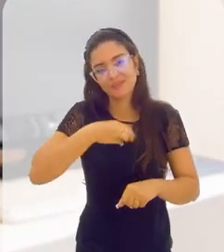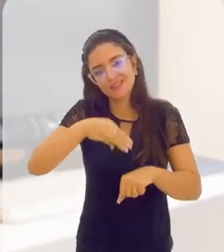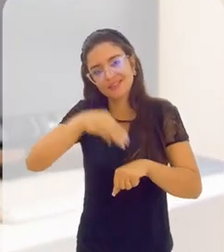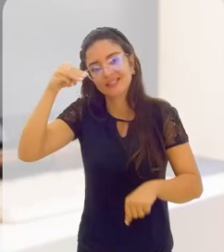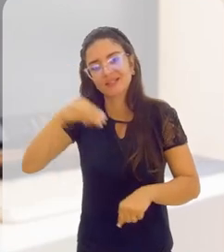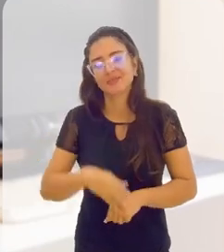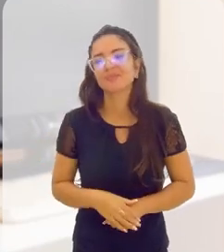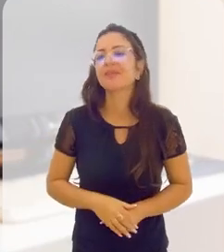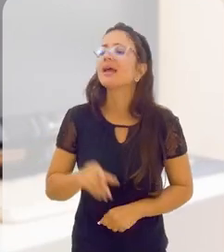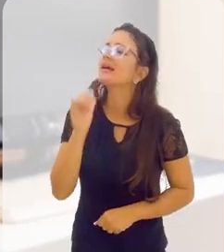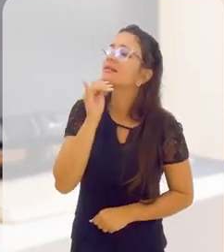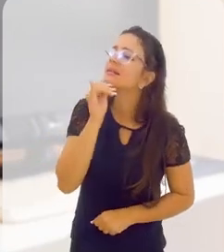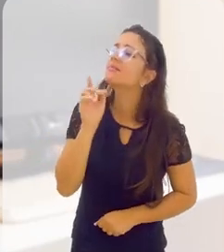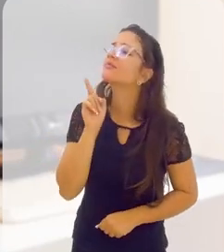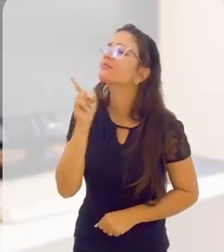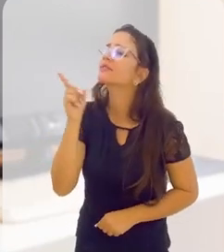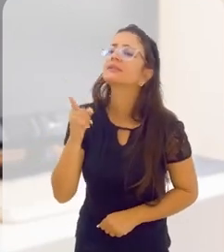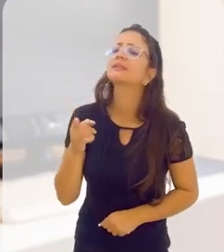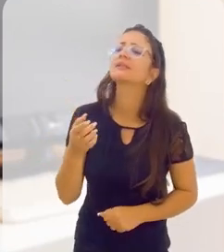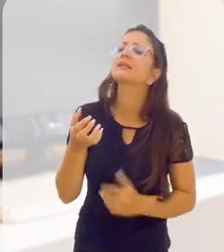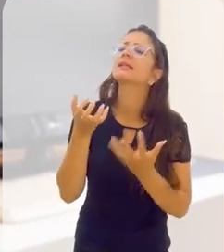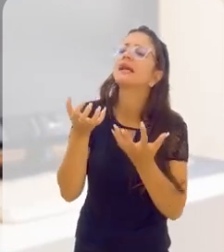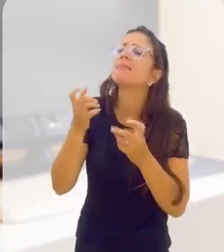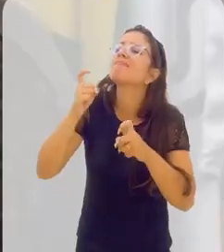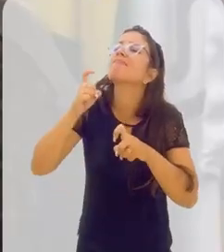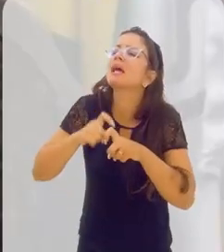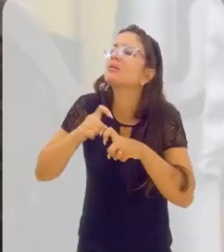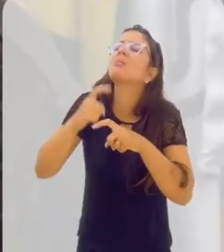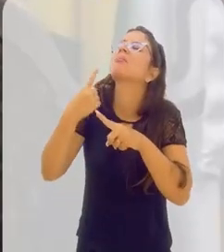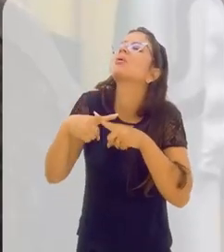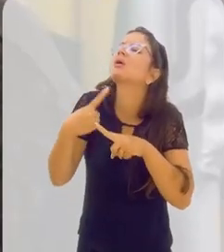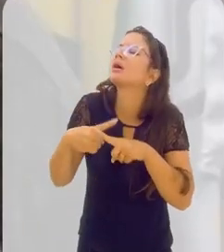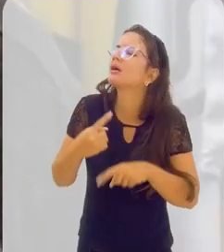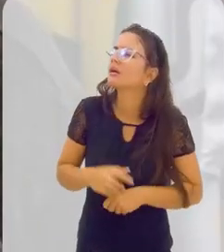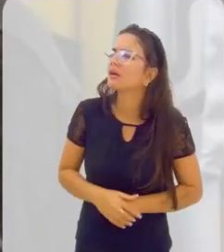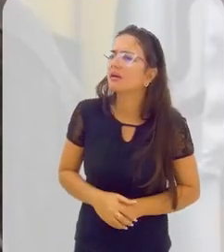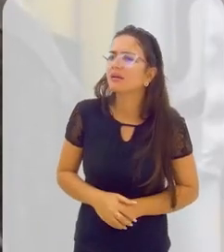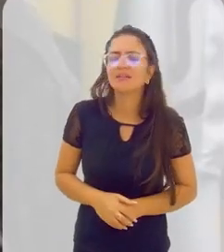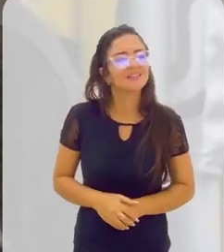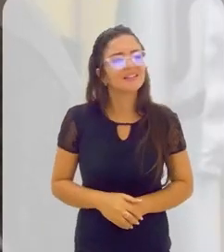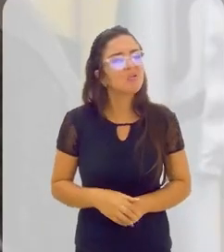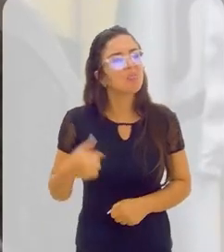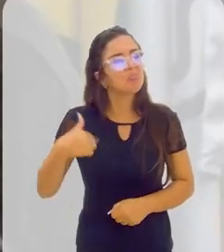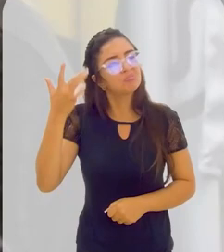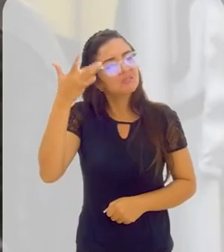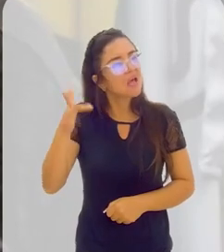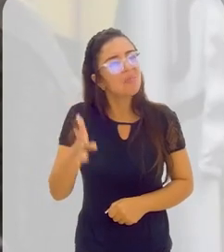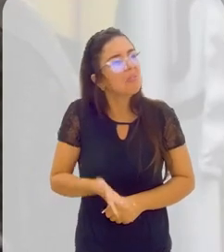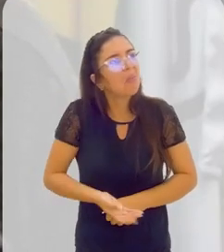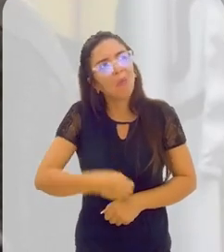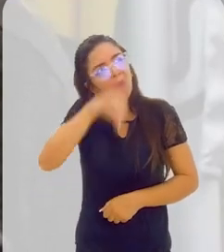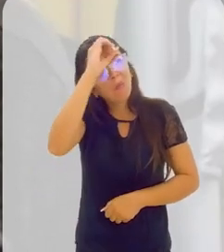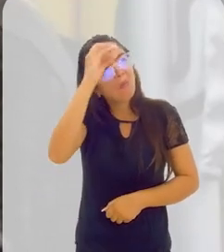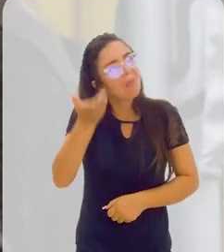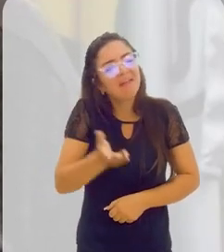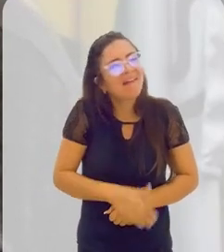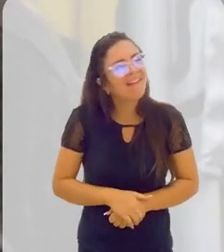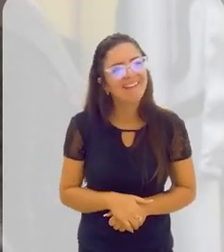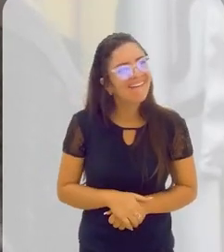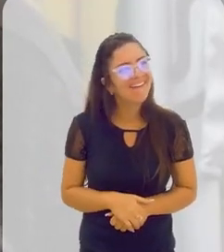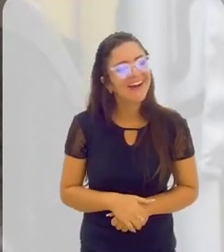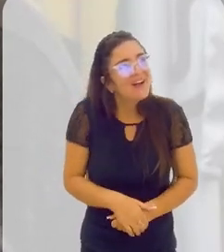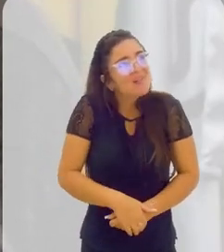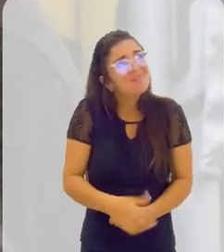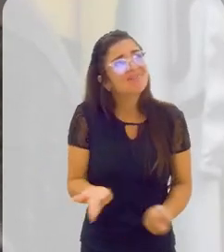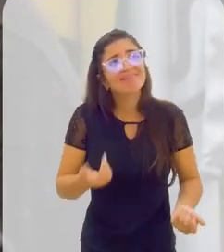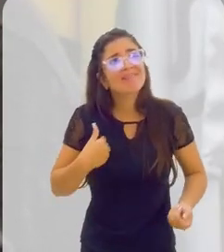o que motivou você a fazer medicina você sabe que eu não sei eu sempre quis e vou te